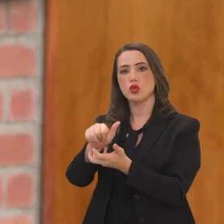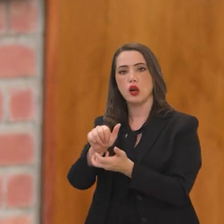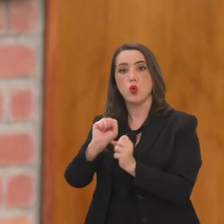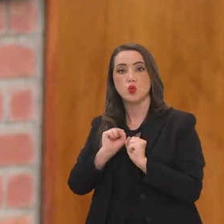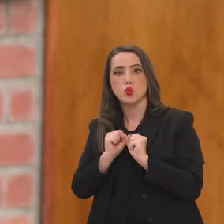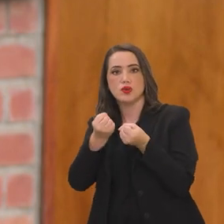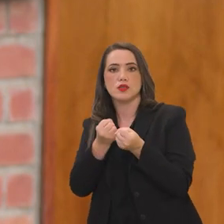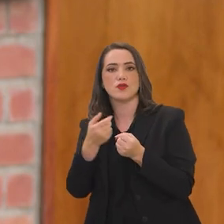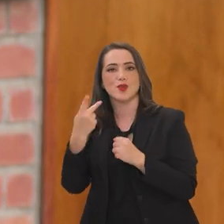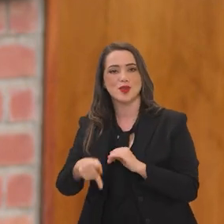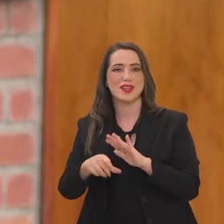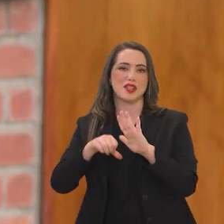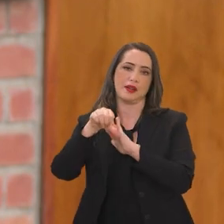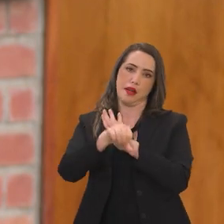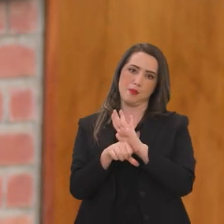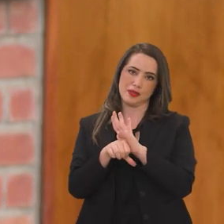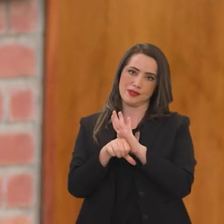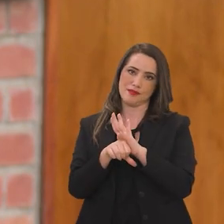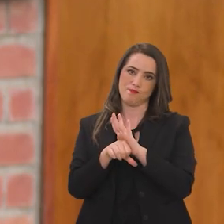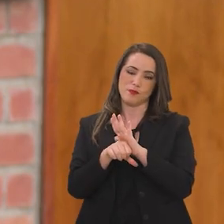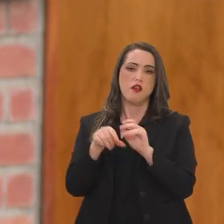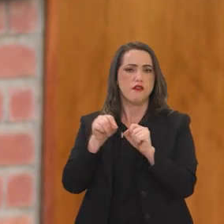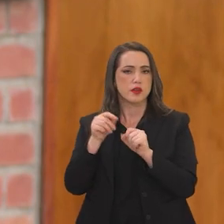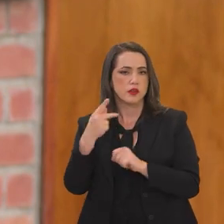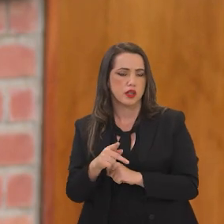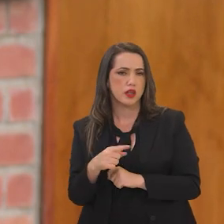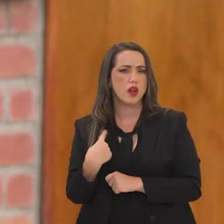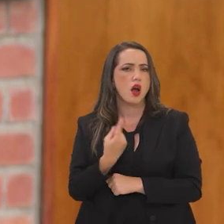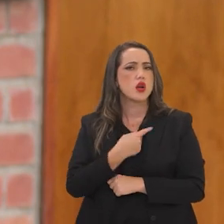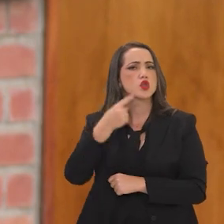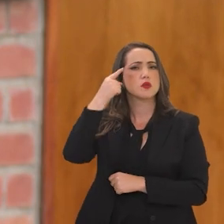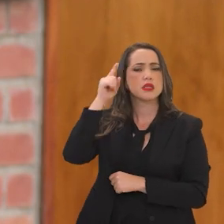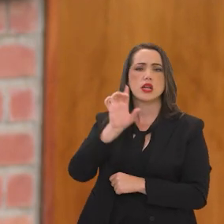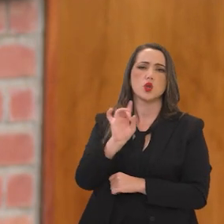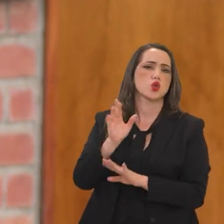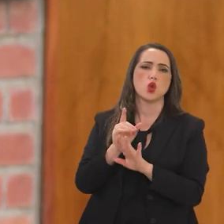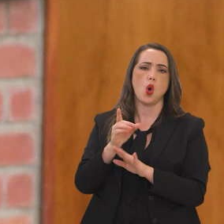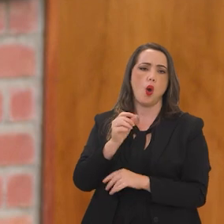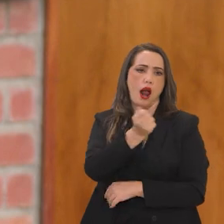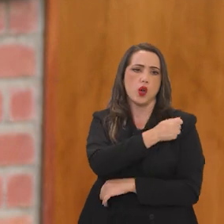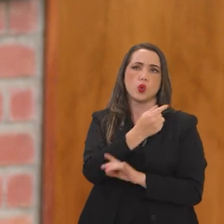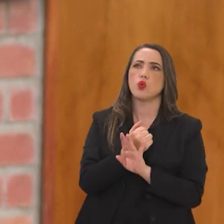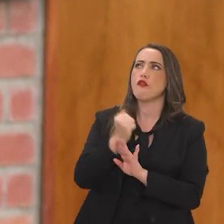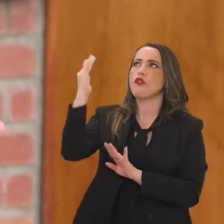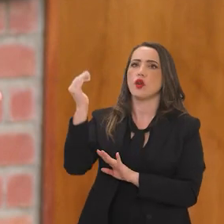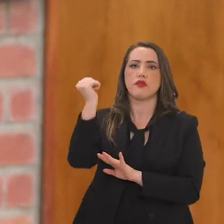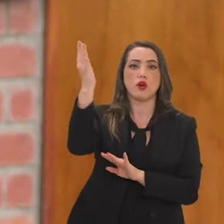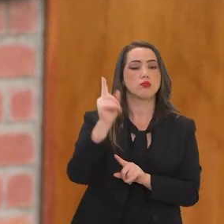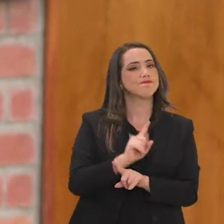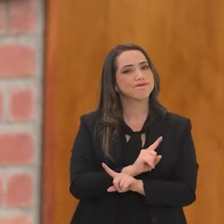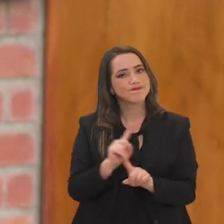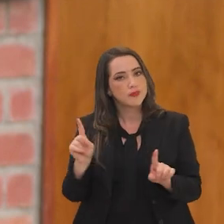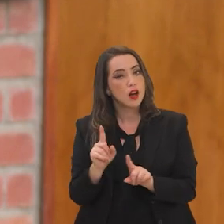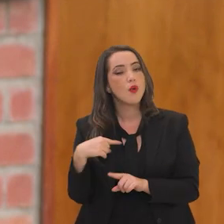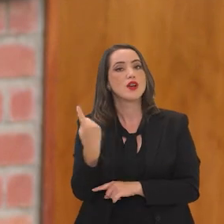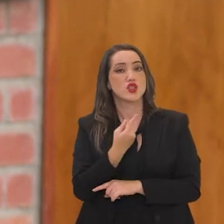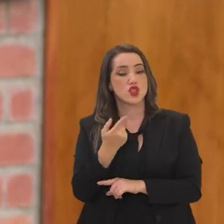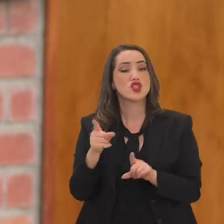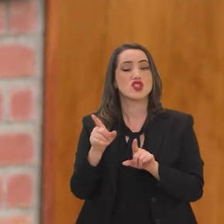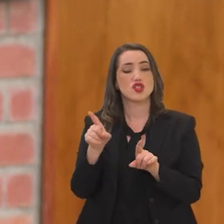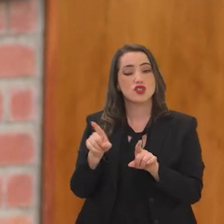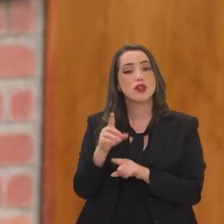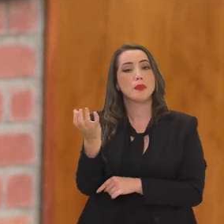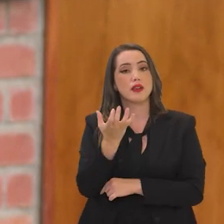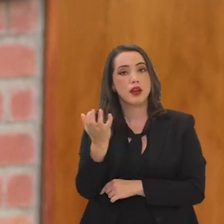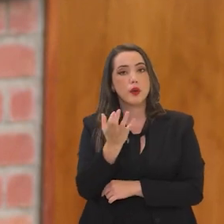dos esforços e quando a gente fala internacionalização nós só mandar os nossos alunos para fora a gente quer também das organização no sentido